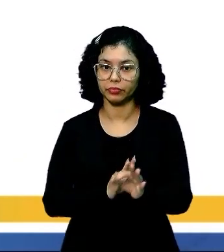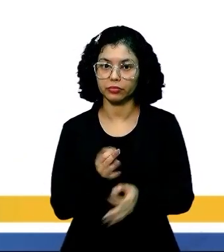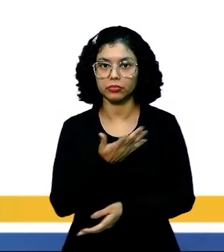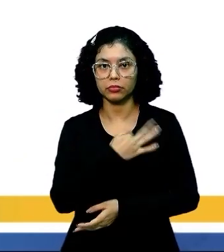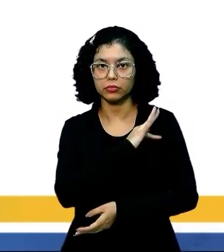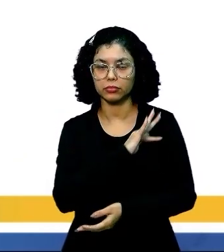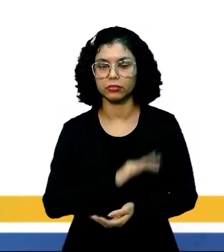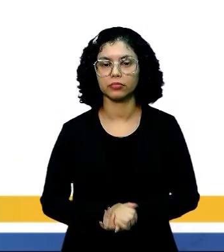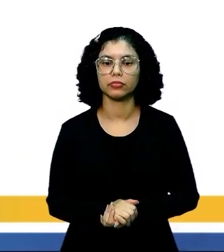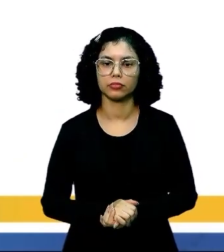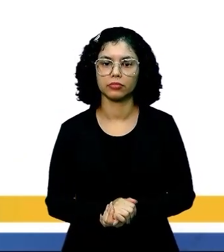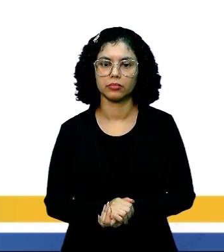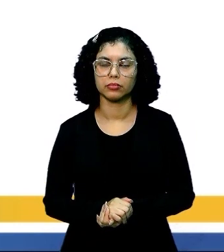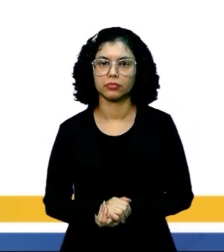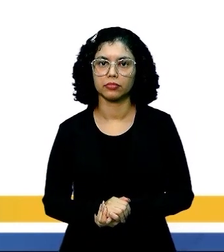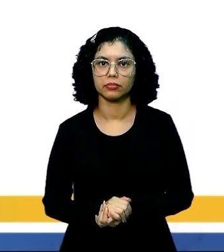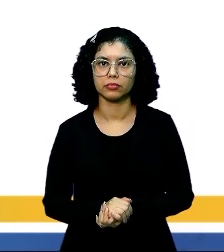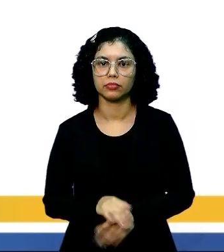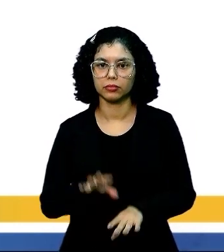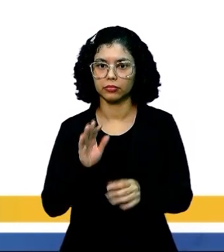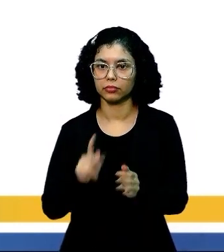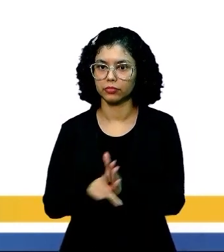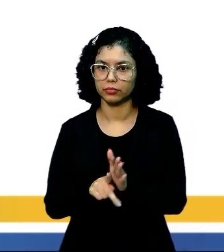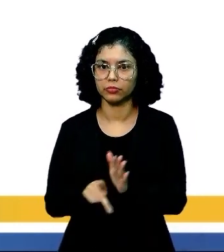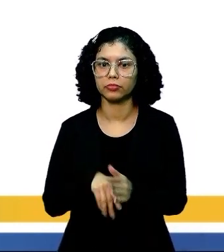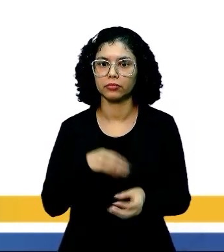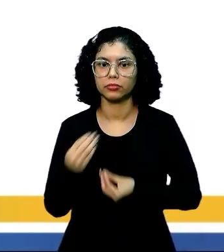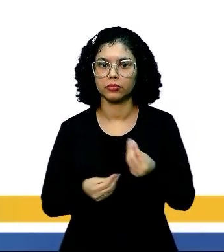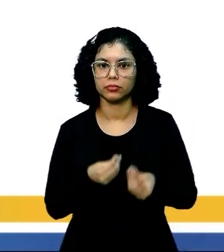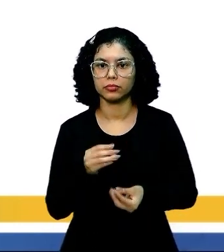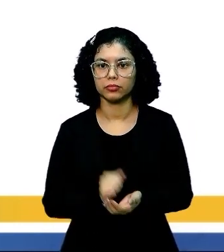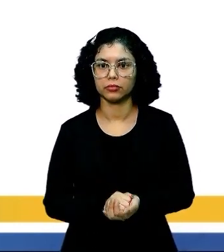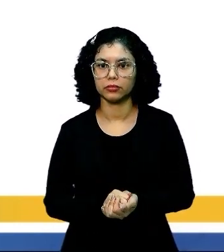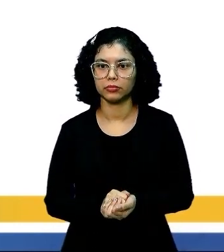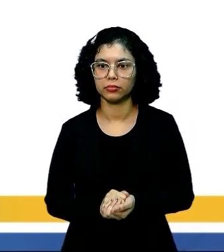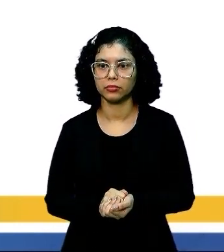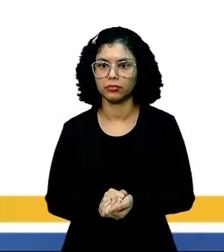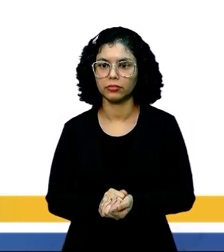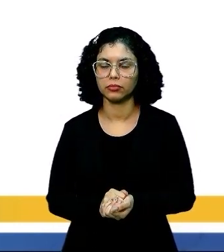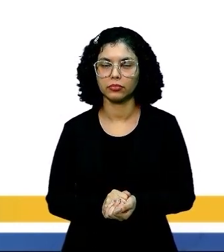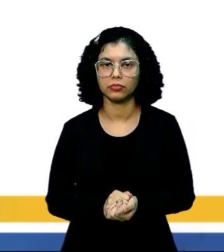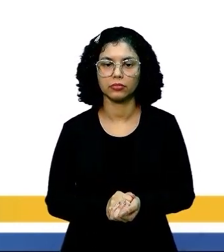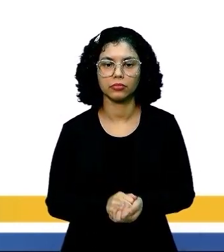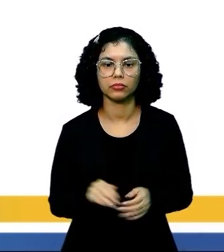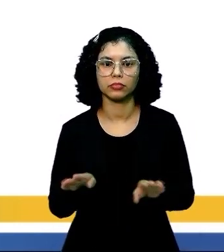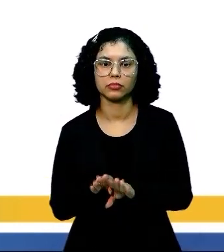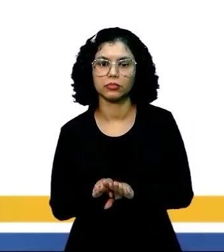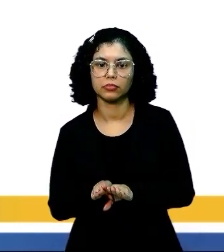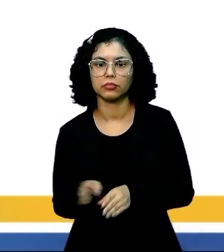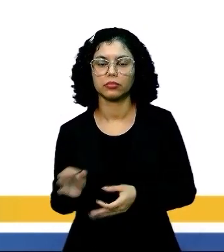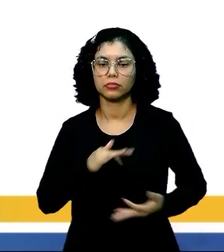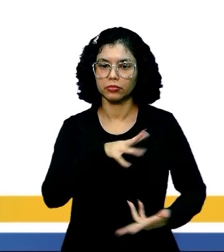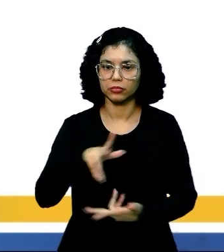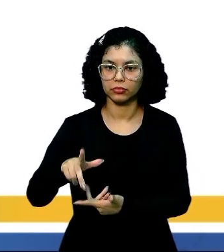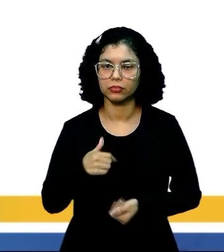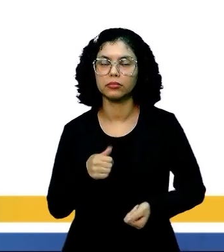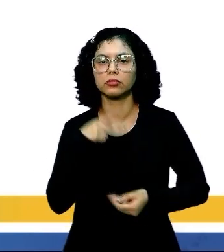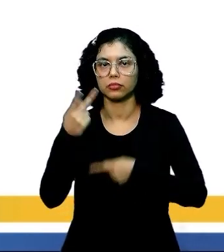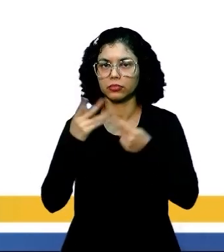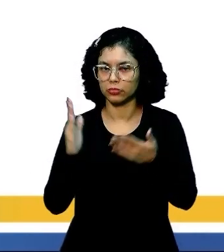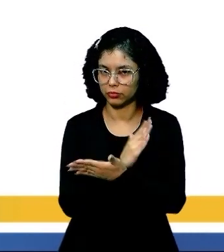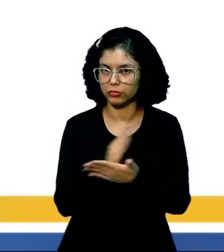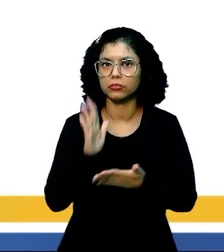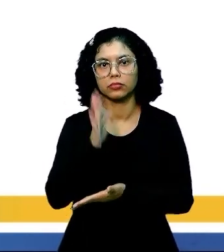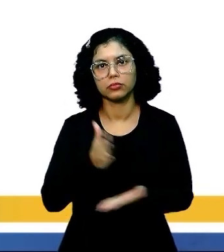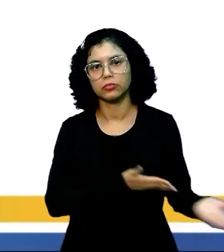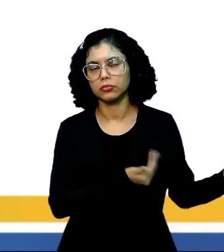academicamente. Ou seja, estão bem preparados academicamente. Muitos deles não têm tido a oportunidade de viajar por el mundo, né? Ou seja, está falando que alguns